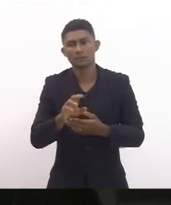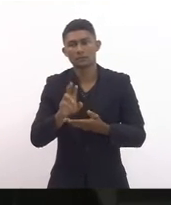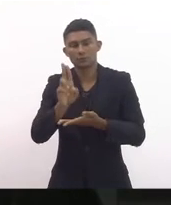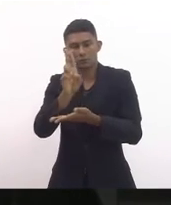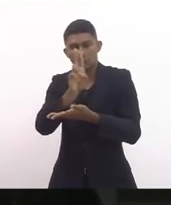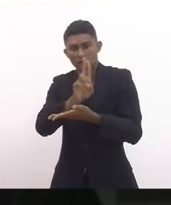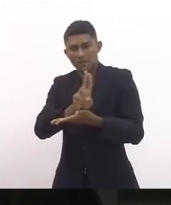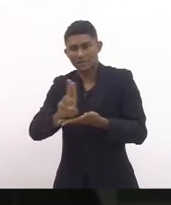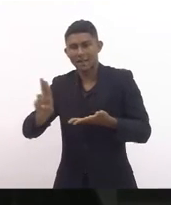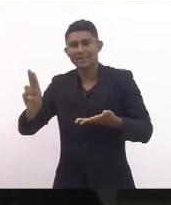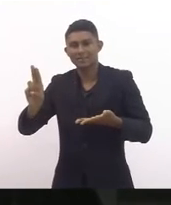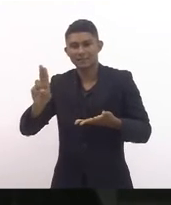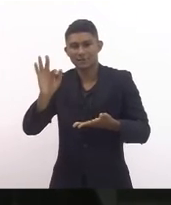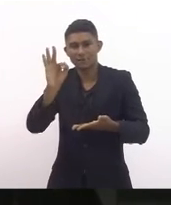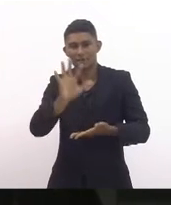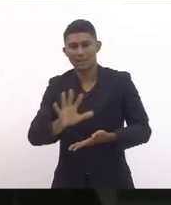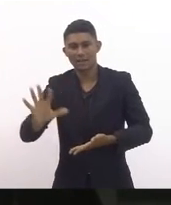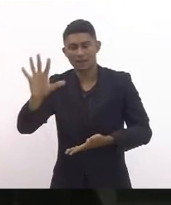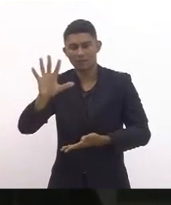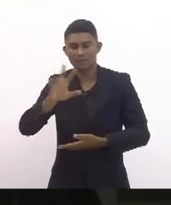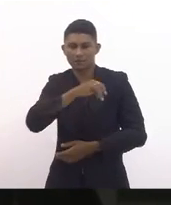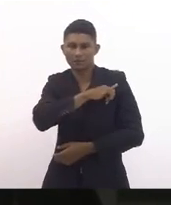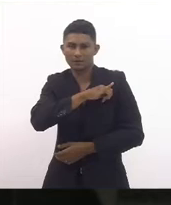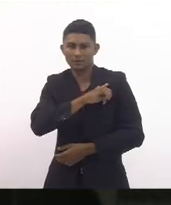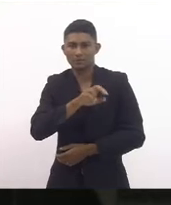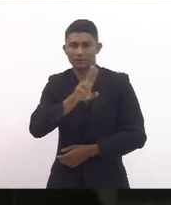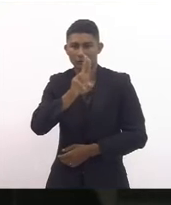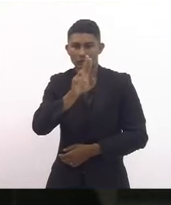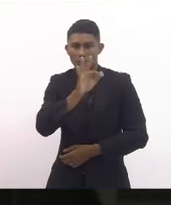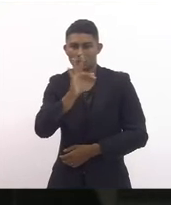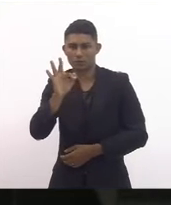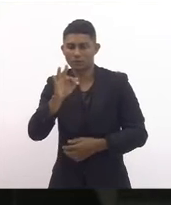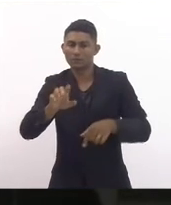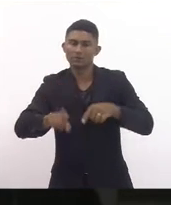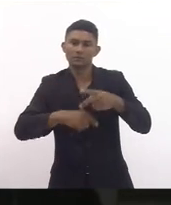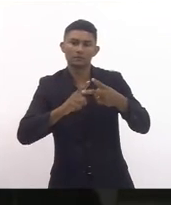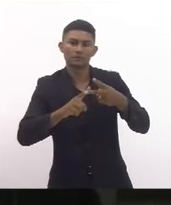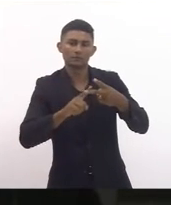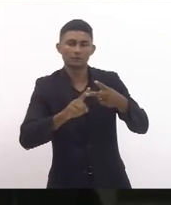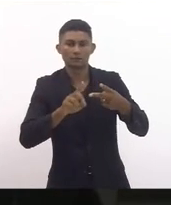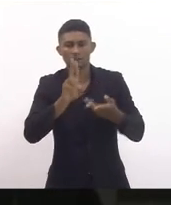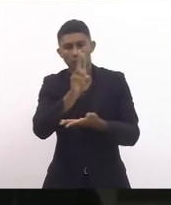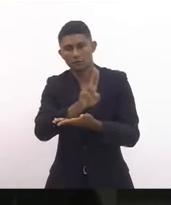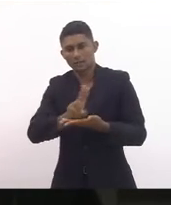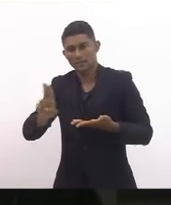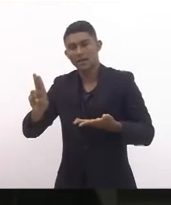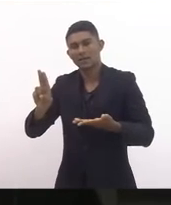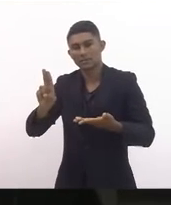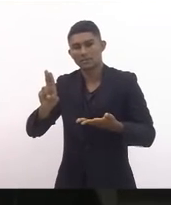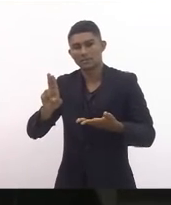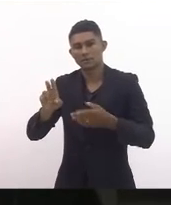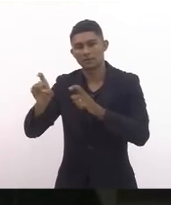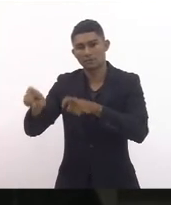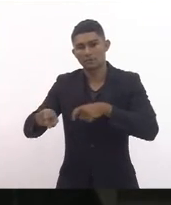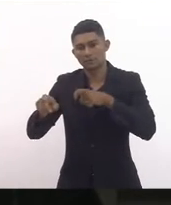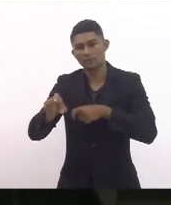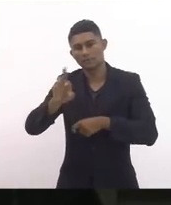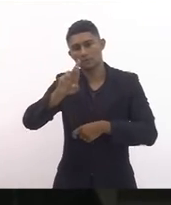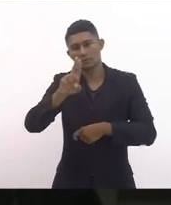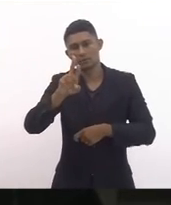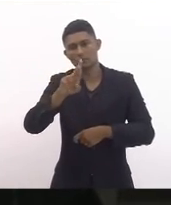Universidade Federal do Rio de Janeiro e a Universidade Federal Rural Silva descendência foi essa